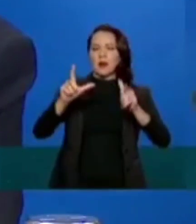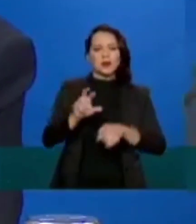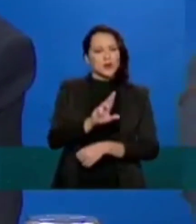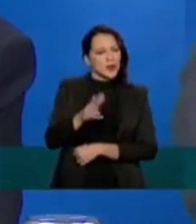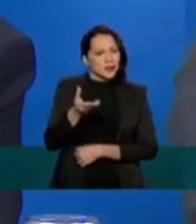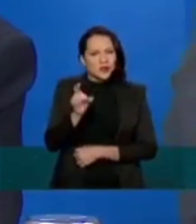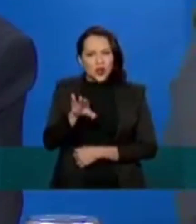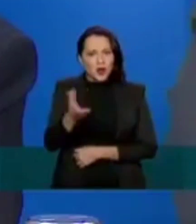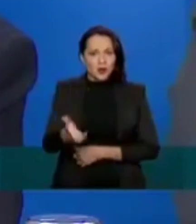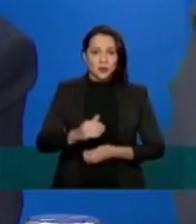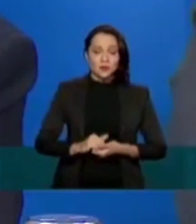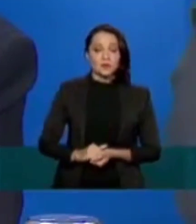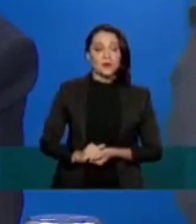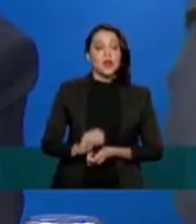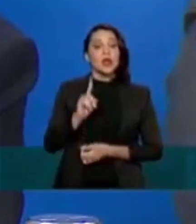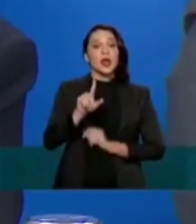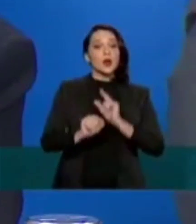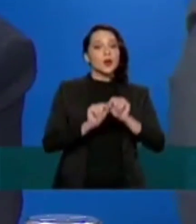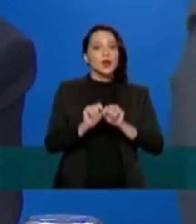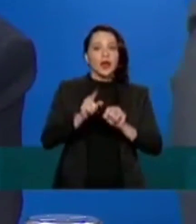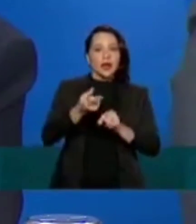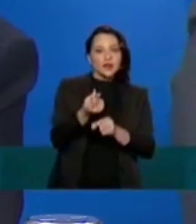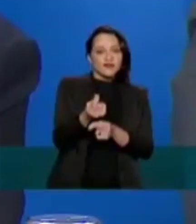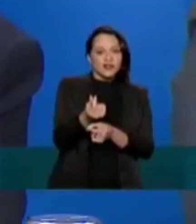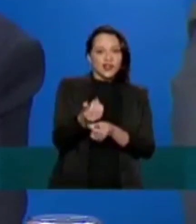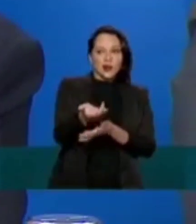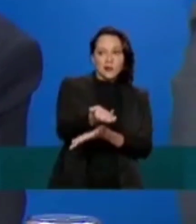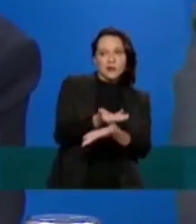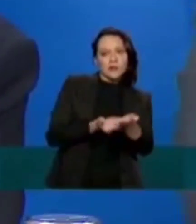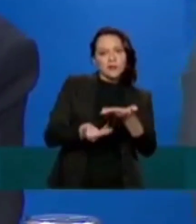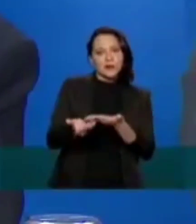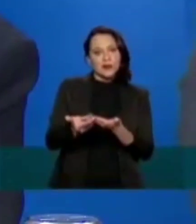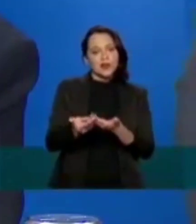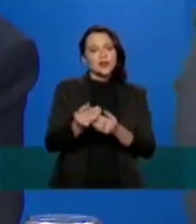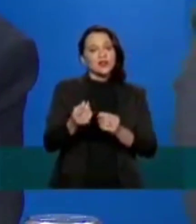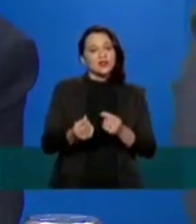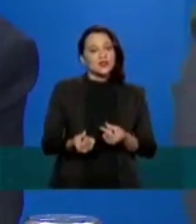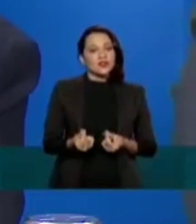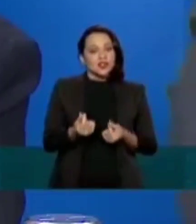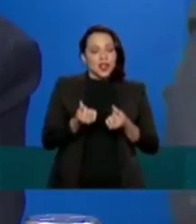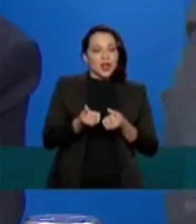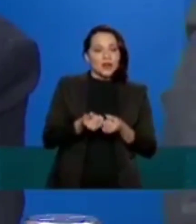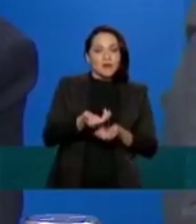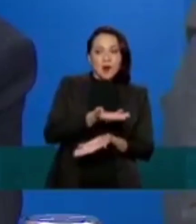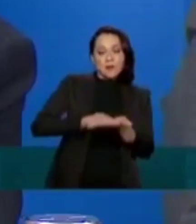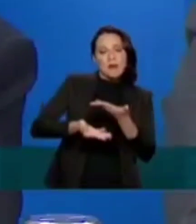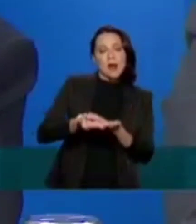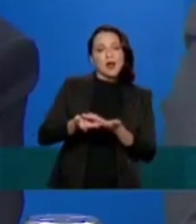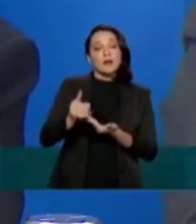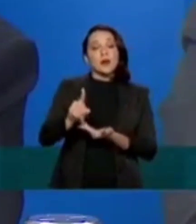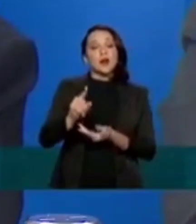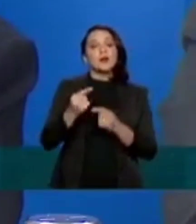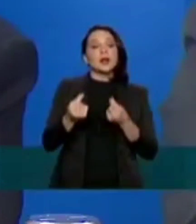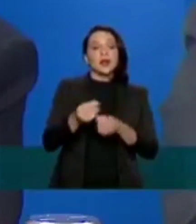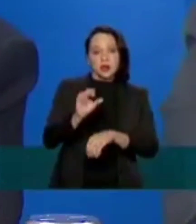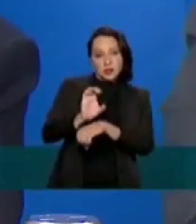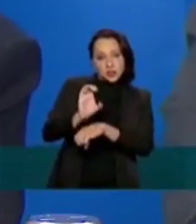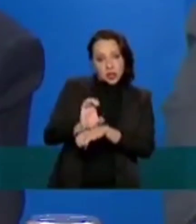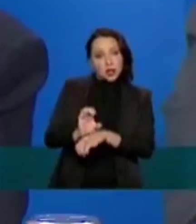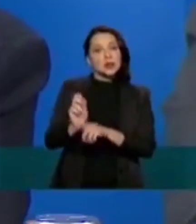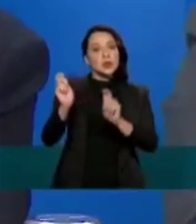disso. Trata-se justamente de uma transferência extraordinária de recursos para que os estados possam,